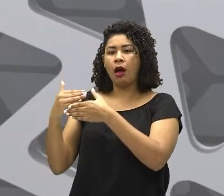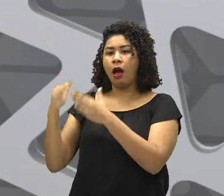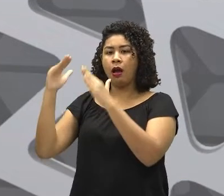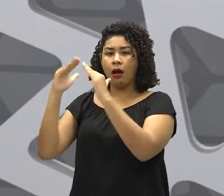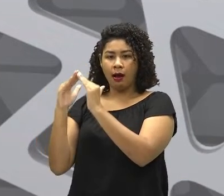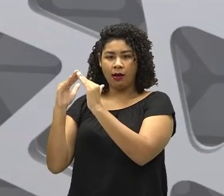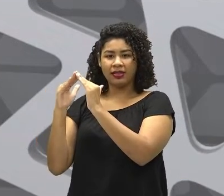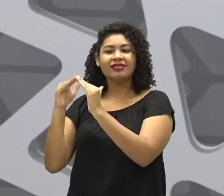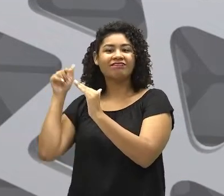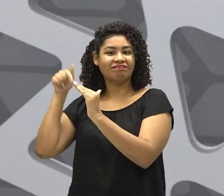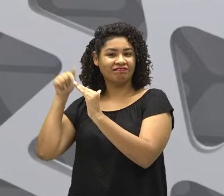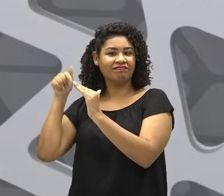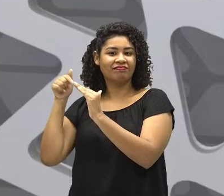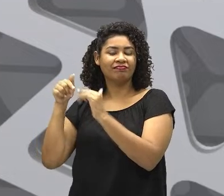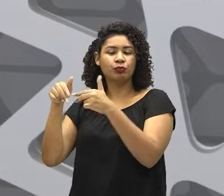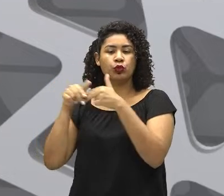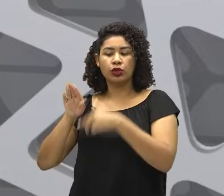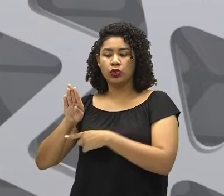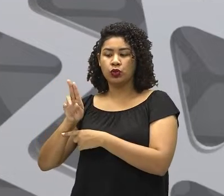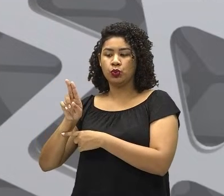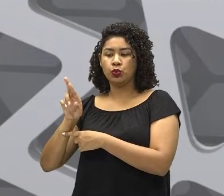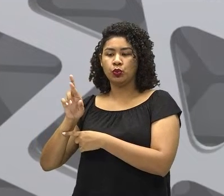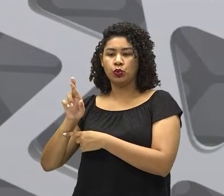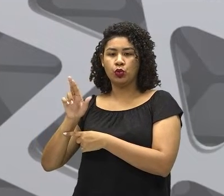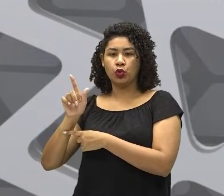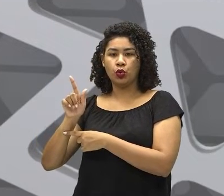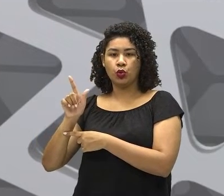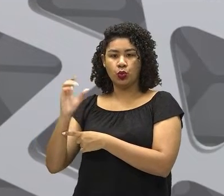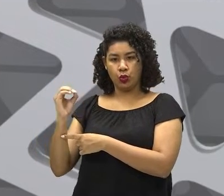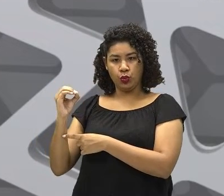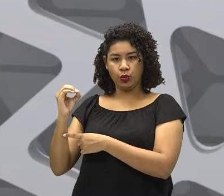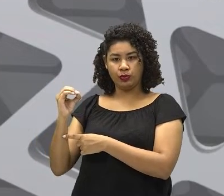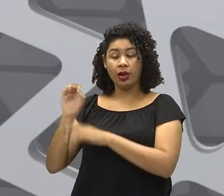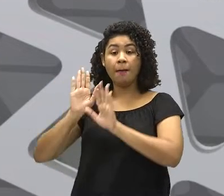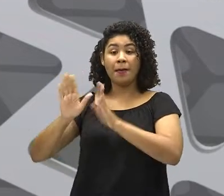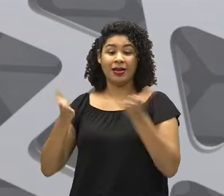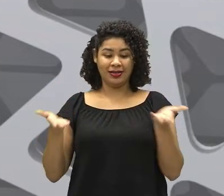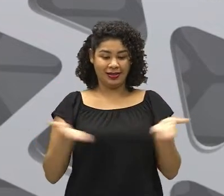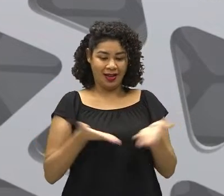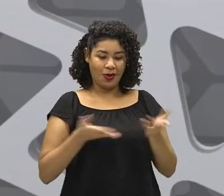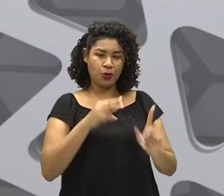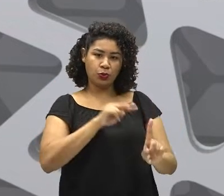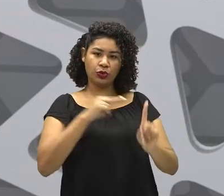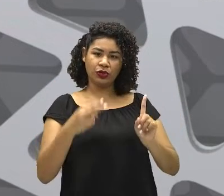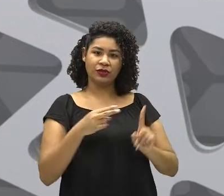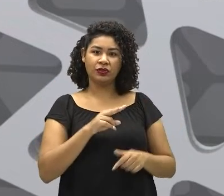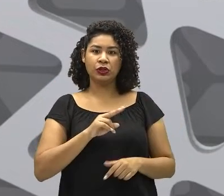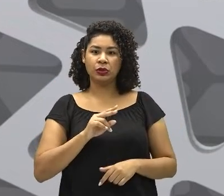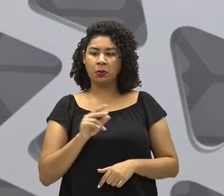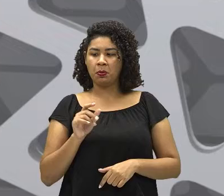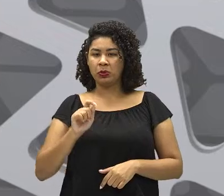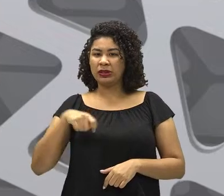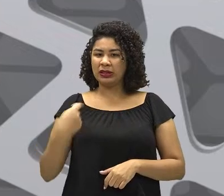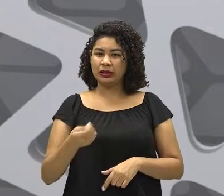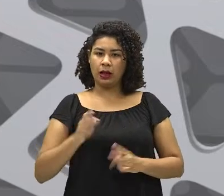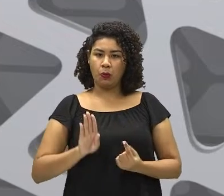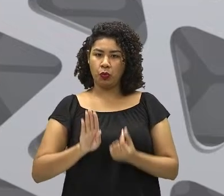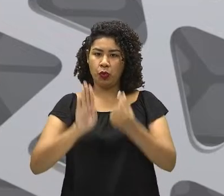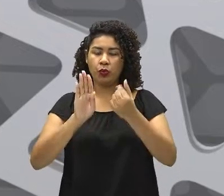no muro, burguês. Mas que agora aqui, ó, essa classe burguesa vai se tornar uma